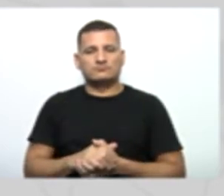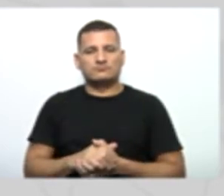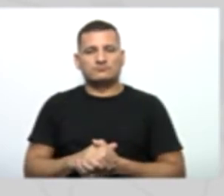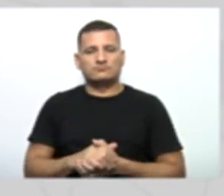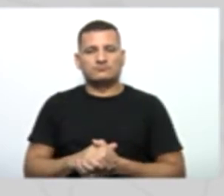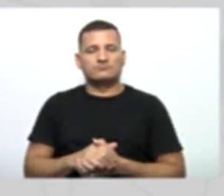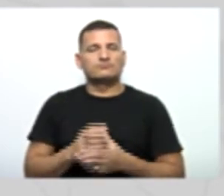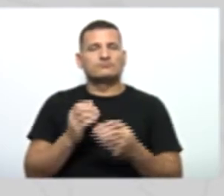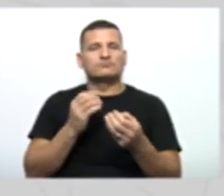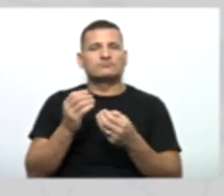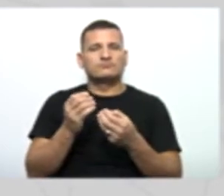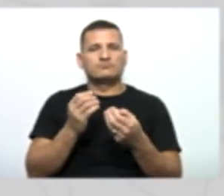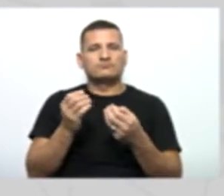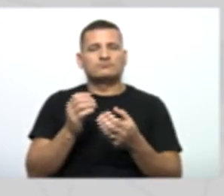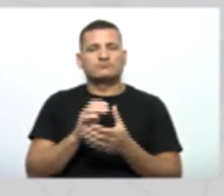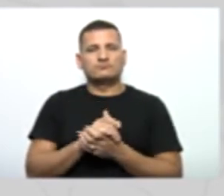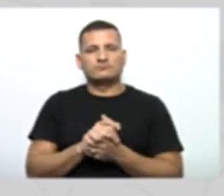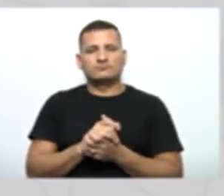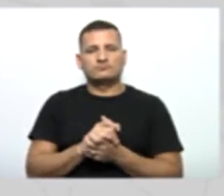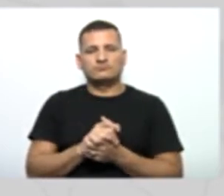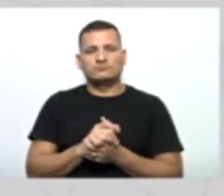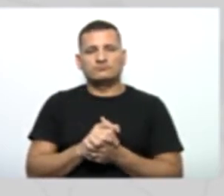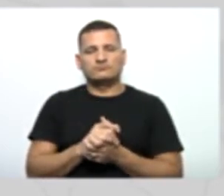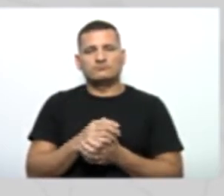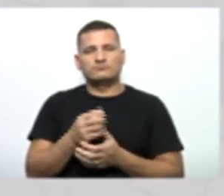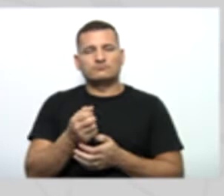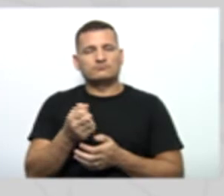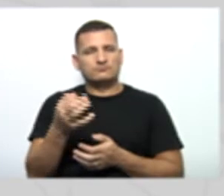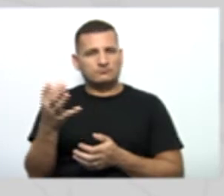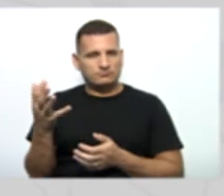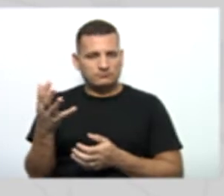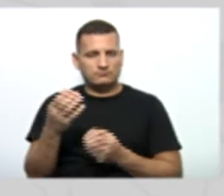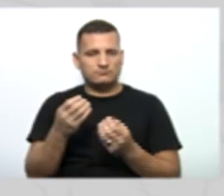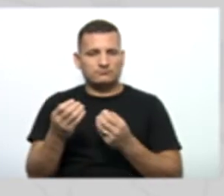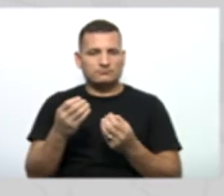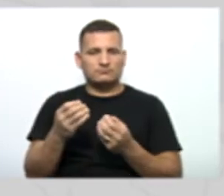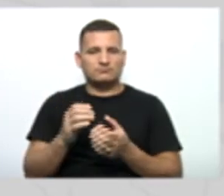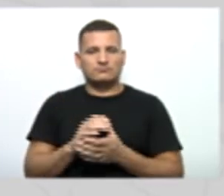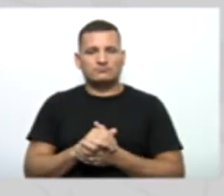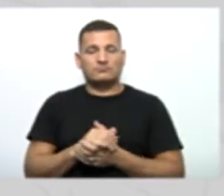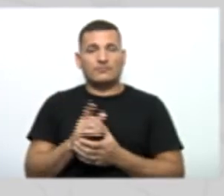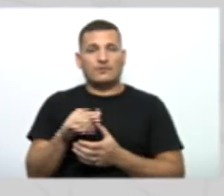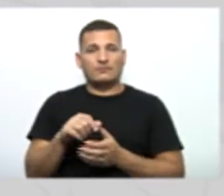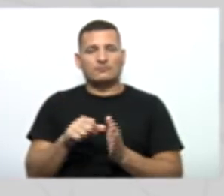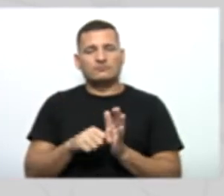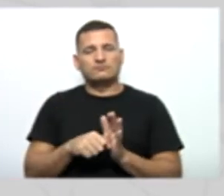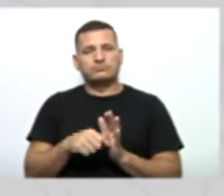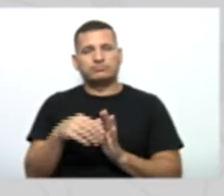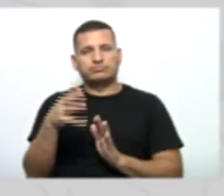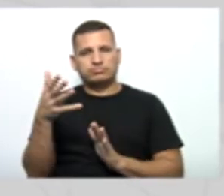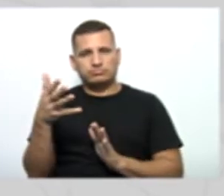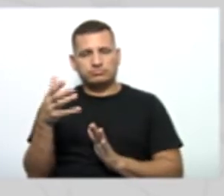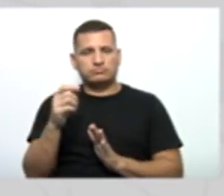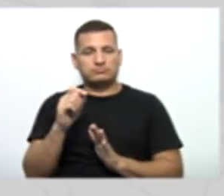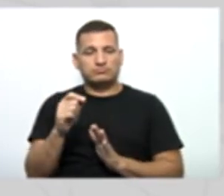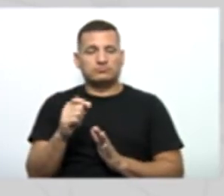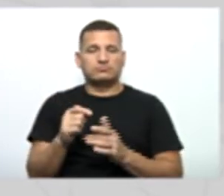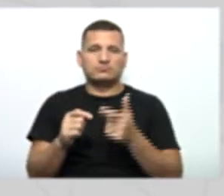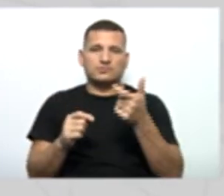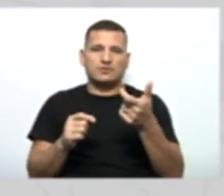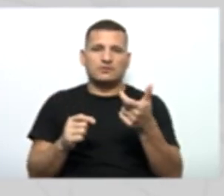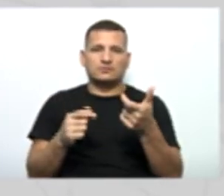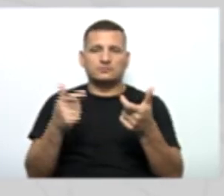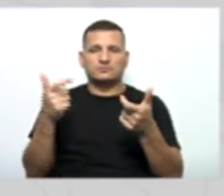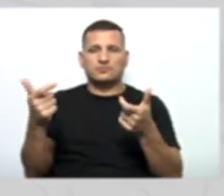acontece a multiplicidade, pessoal, é a quantidade de vezes que uma classe se